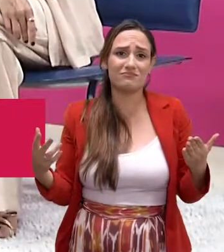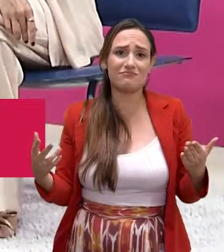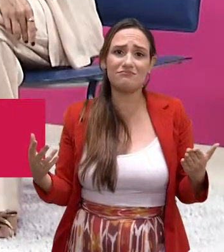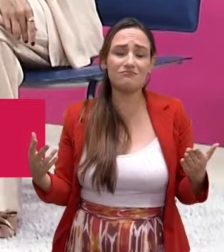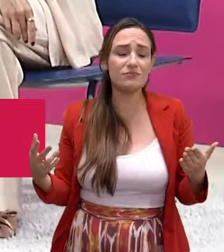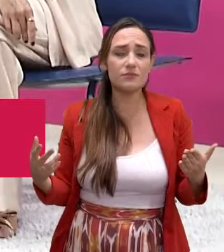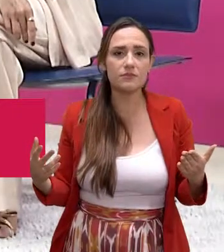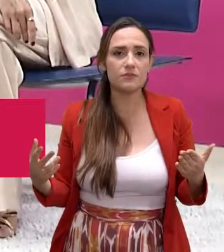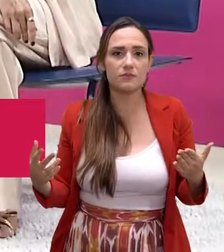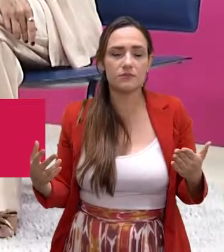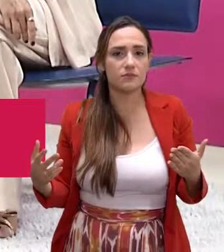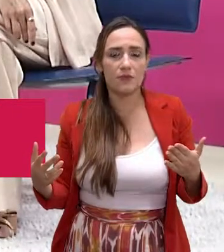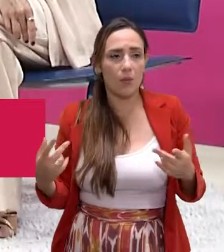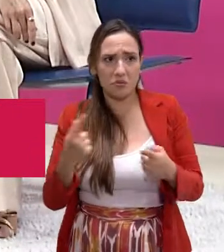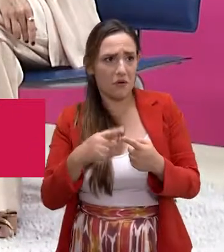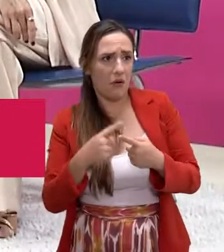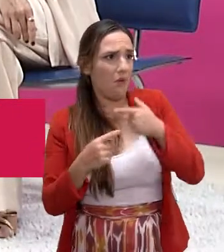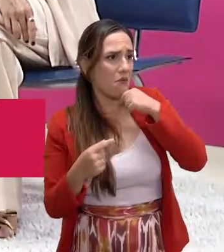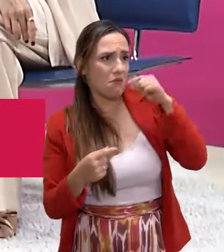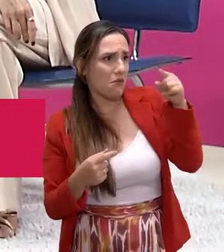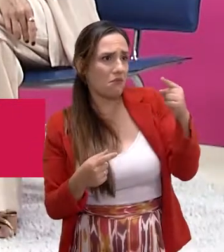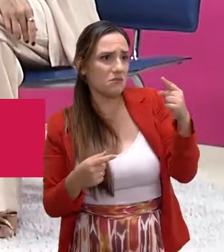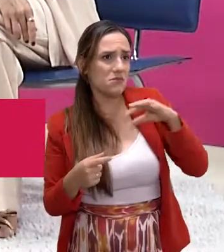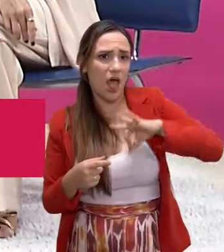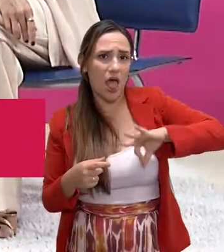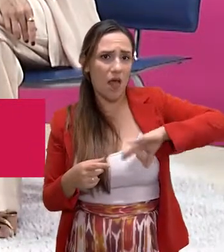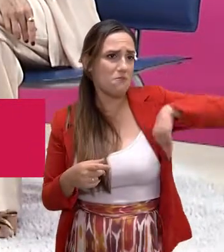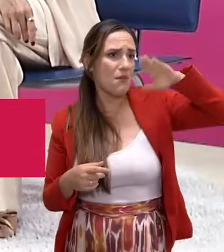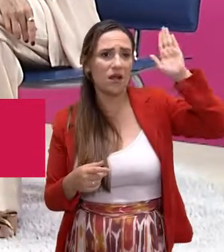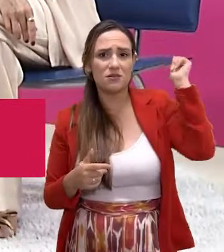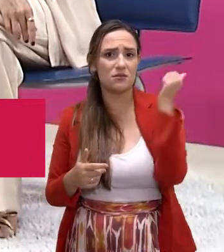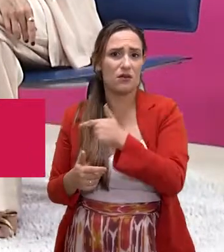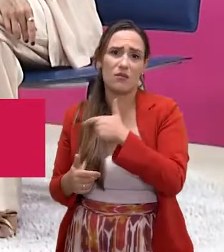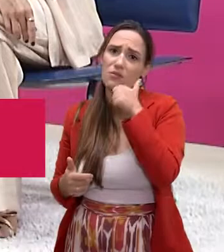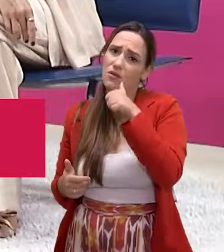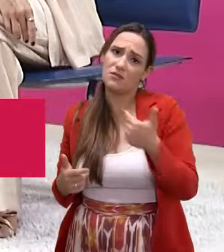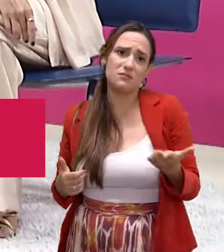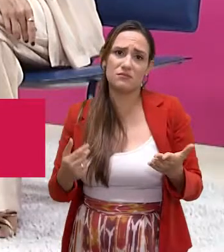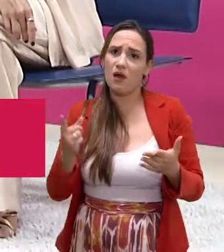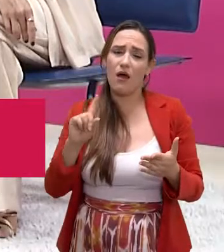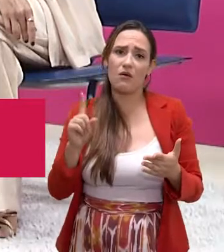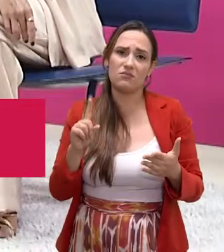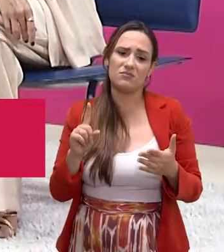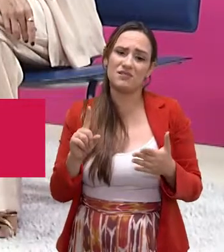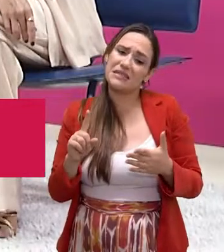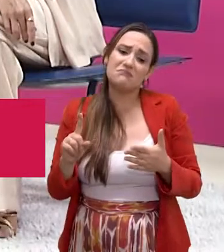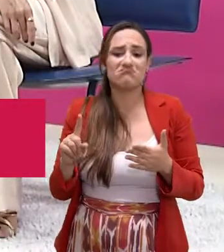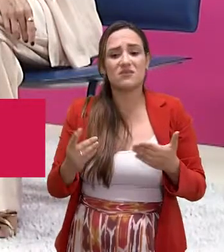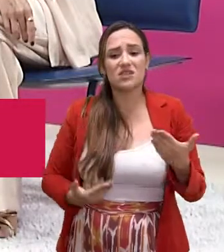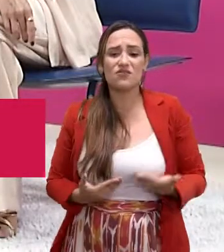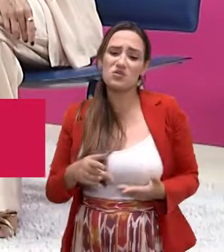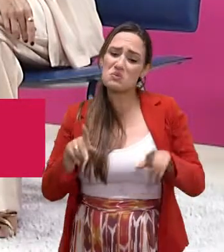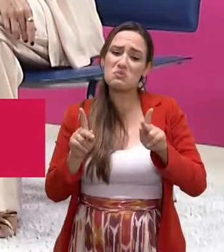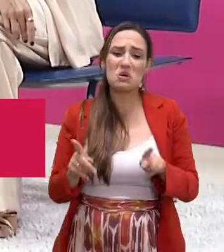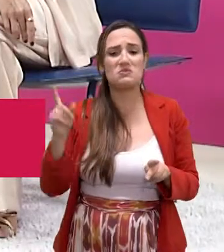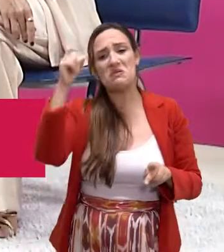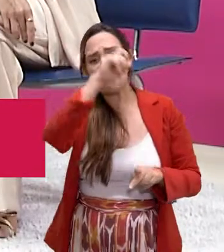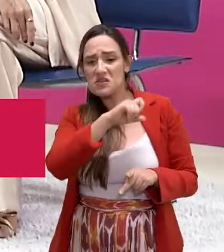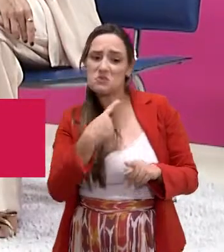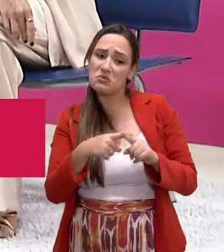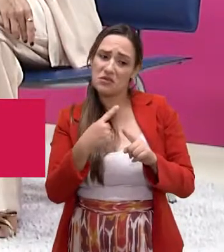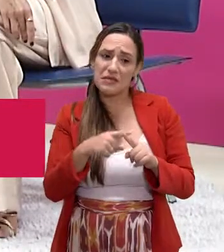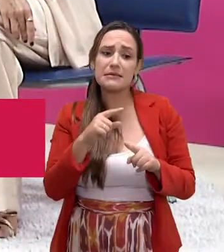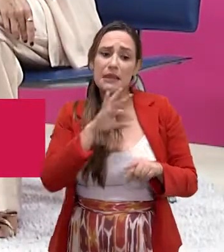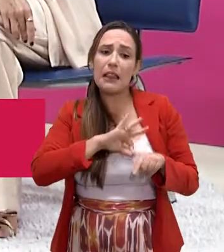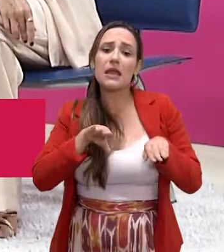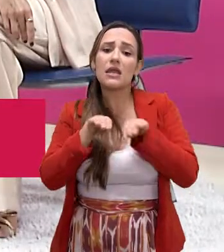de amplo, né, do que a gente pode falar sobre mercado de trabalho. Do setor público, eu acho que é mais difícil a gente fazer esse comparativo,